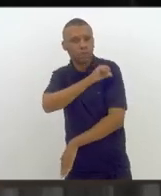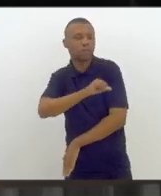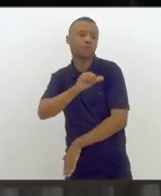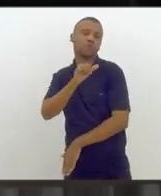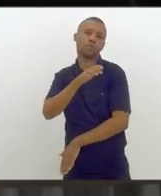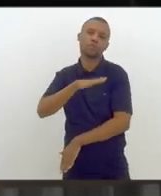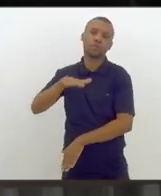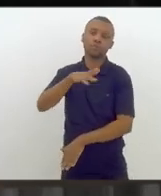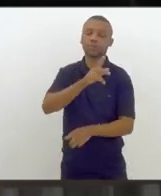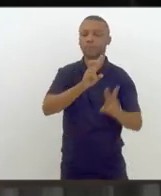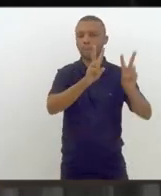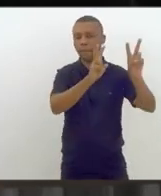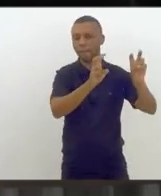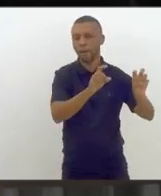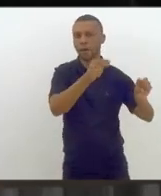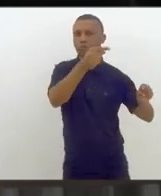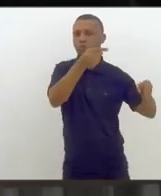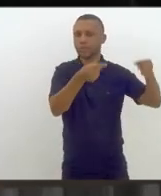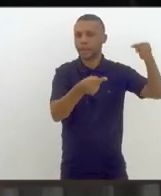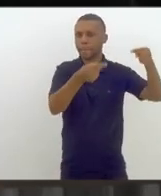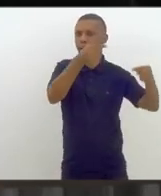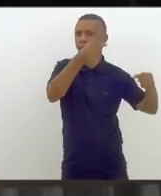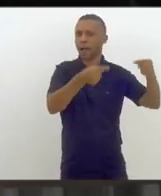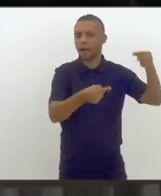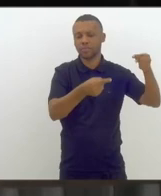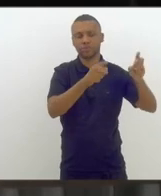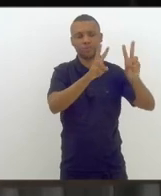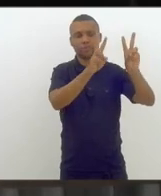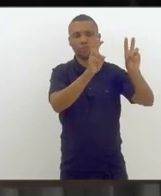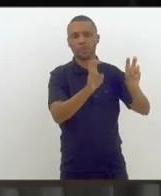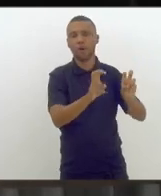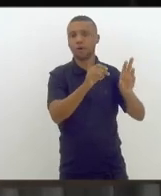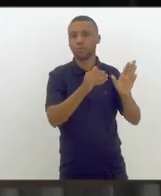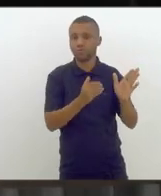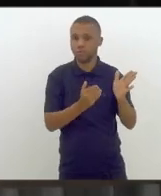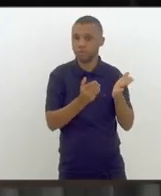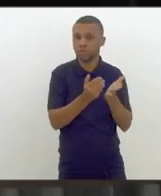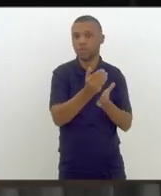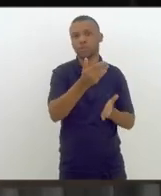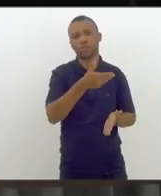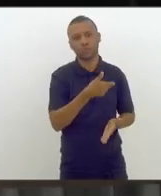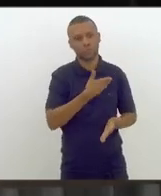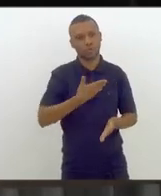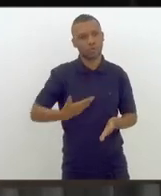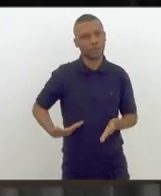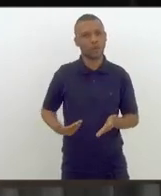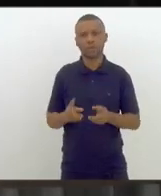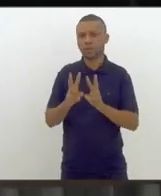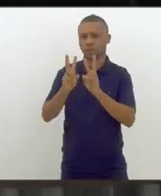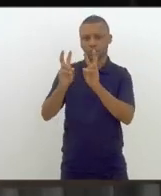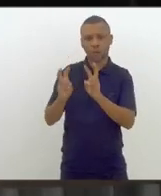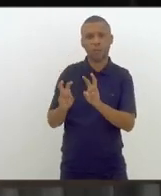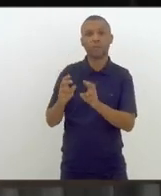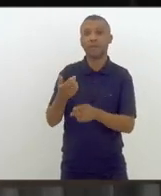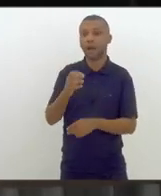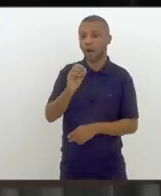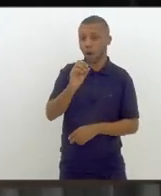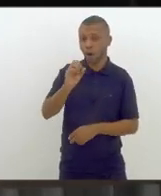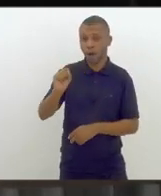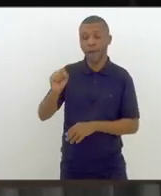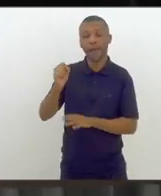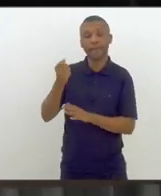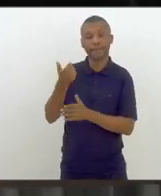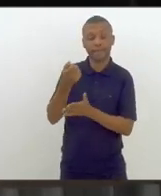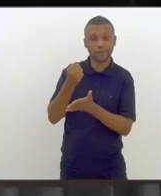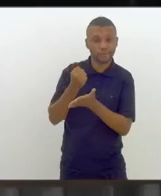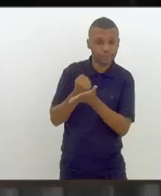da saúde, do grande debate que se travou no início do governo sobre a questão das organizações sociais.